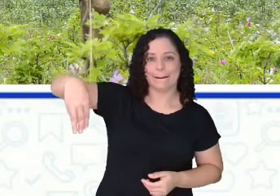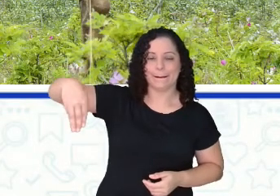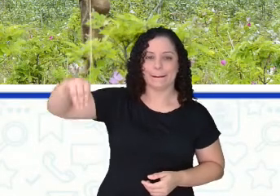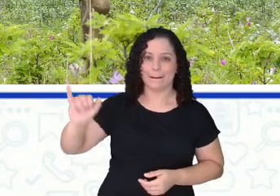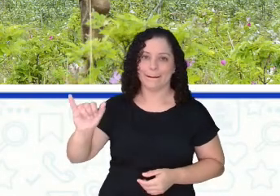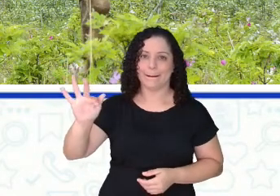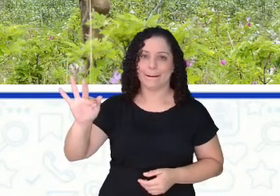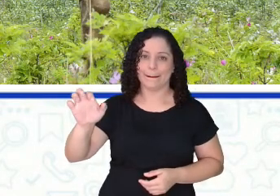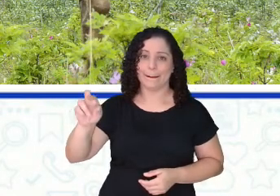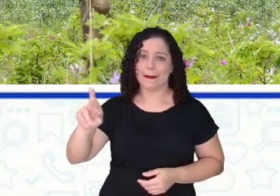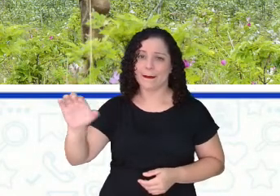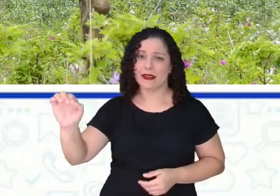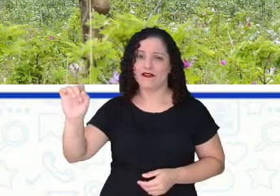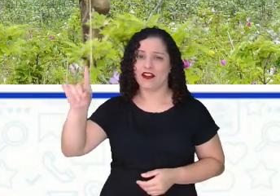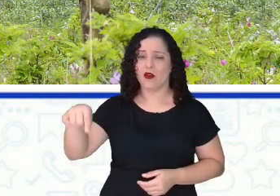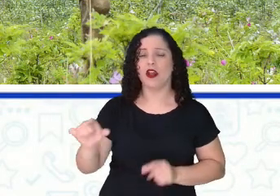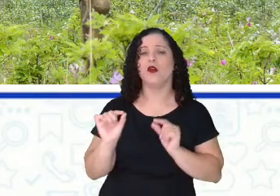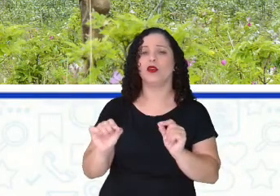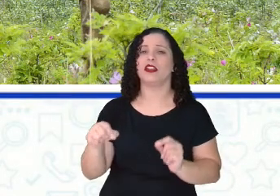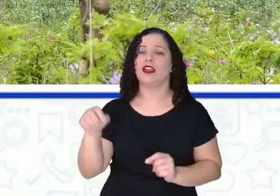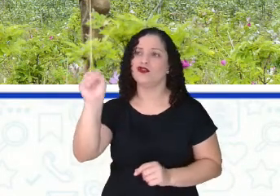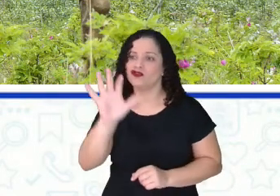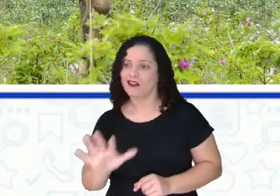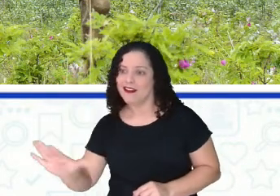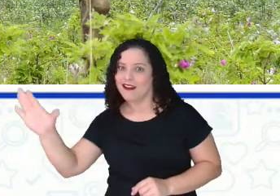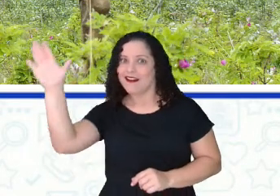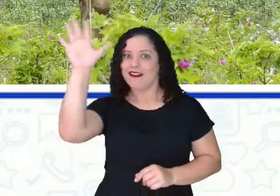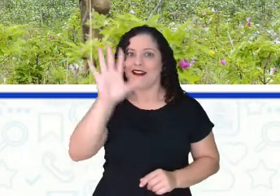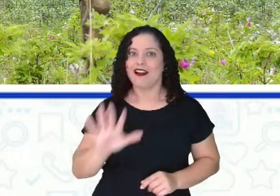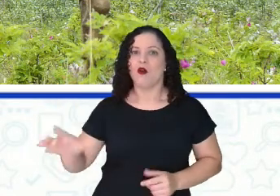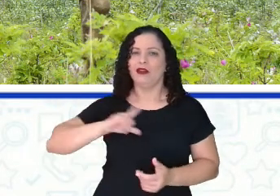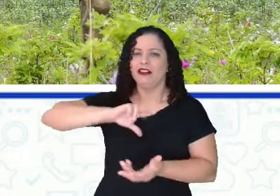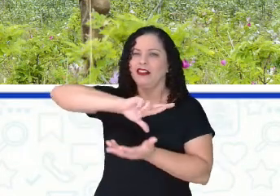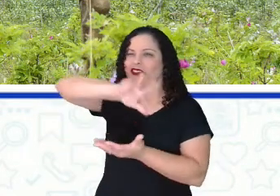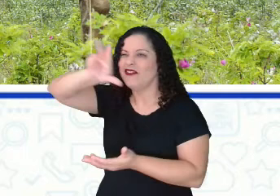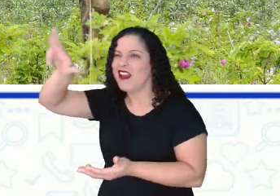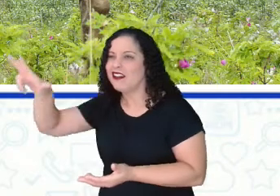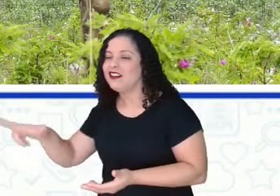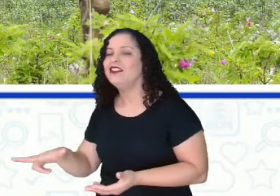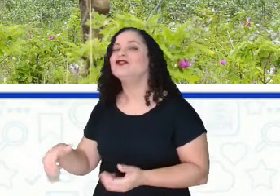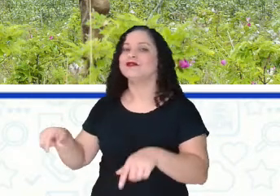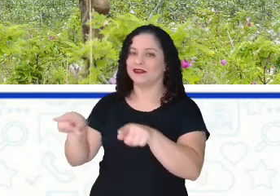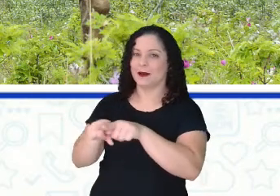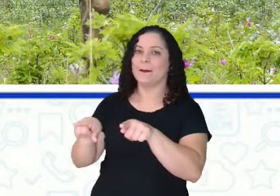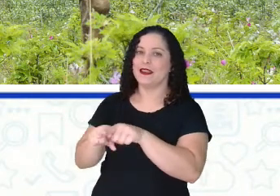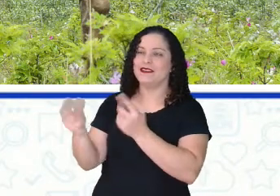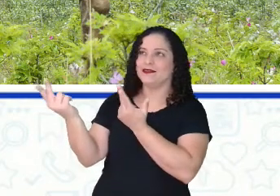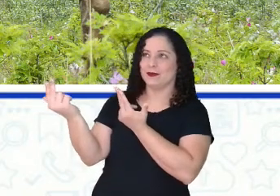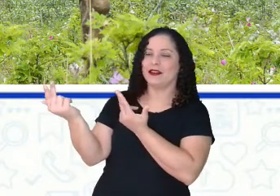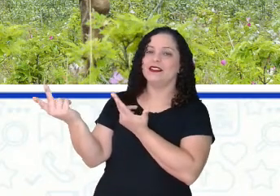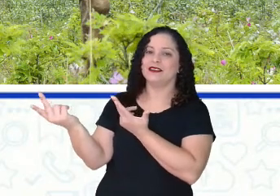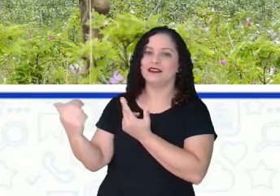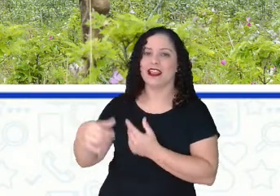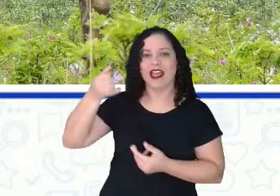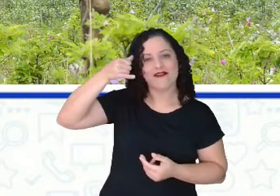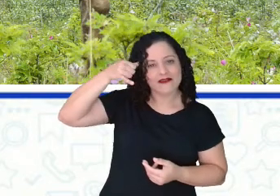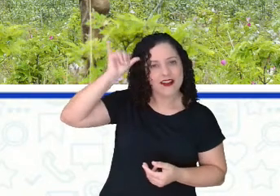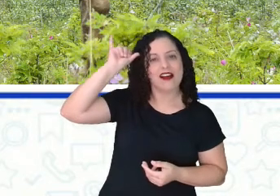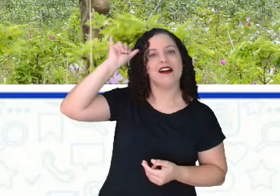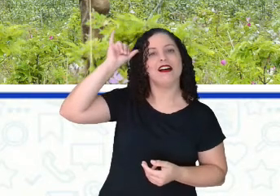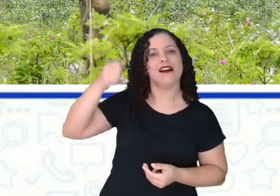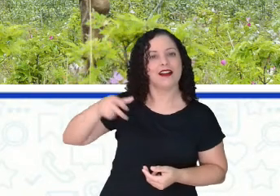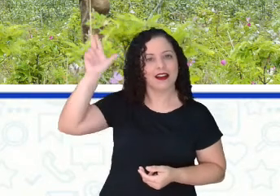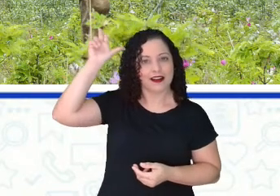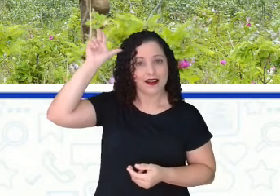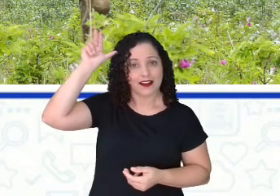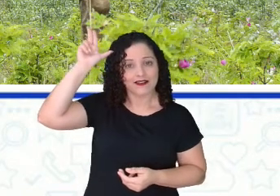de cavalo, não é? Porque nós temos outros mamíferos, não é? Como a vaca, não é?